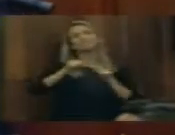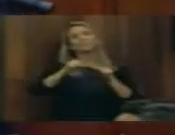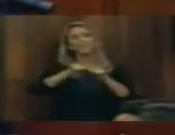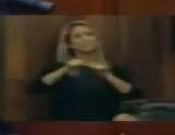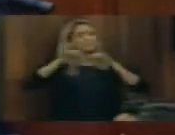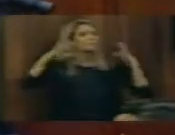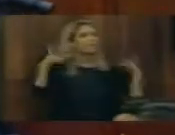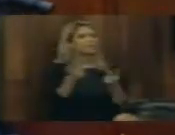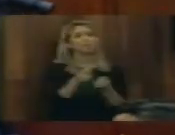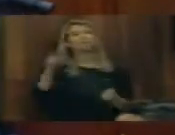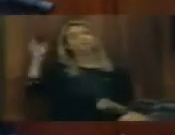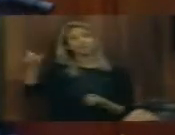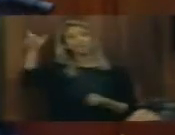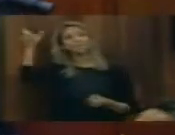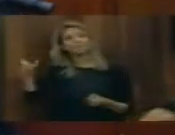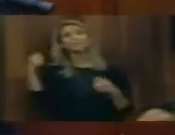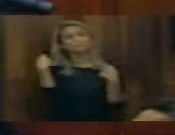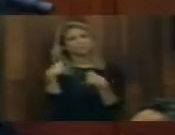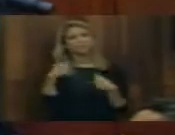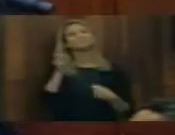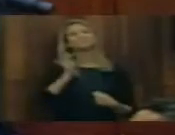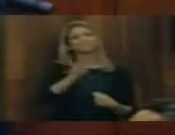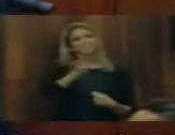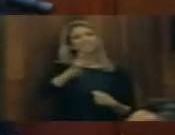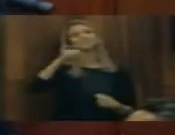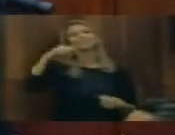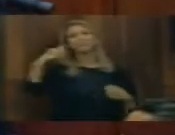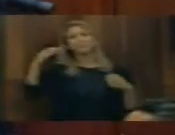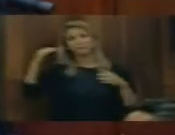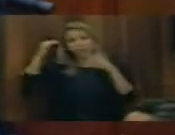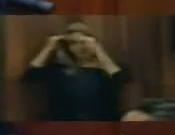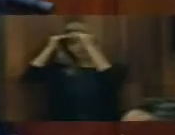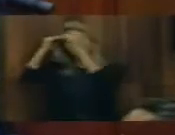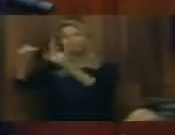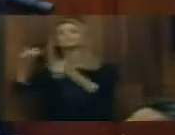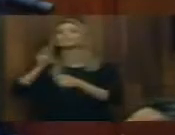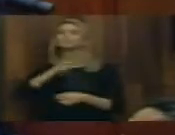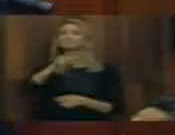ele é muito merecedor dessa homenagem que a Câmara faz a ele.